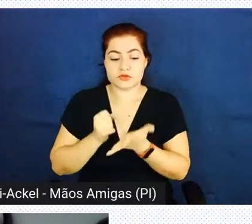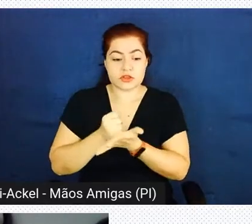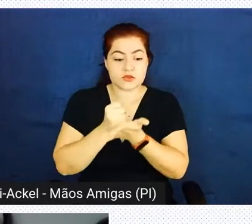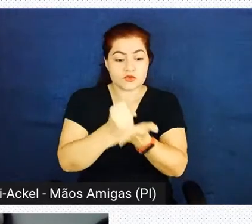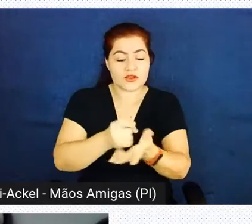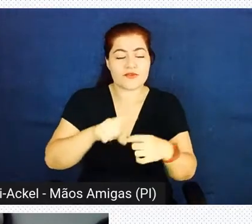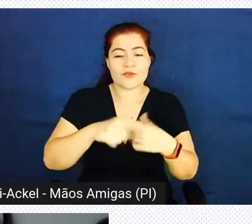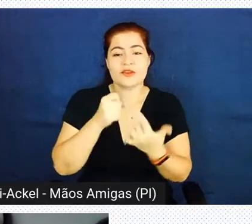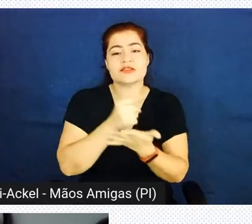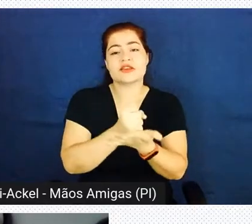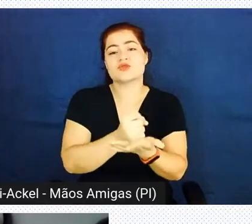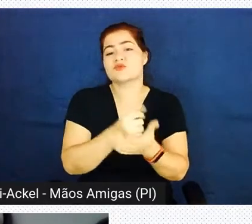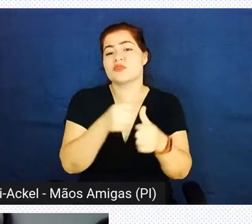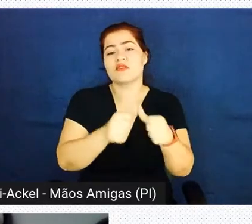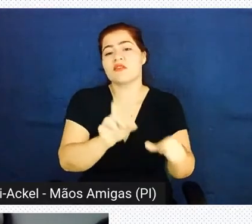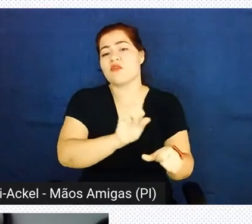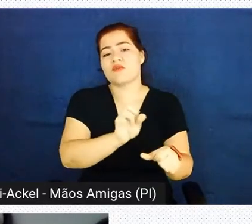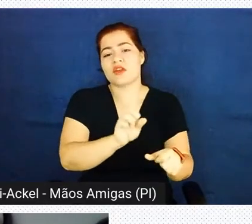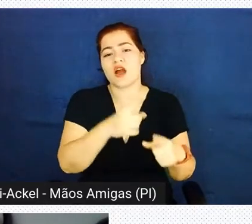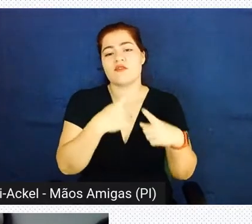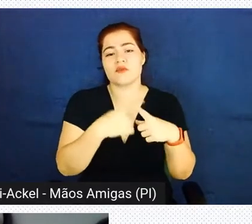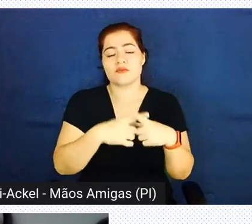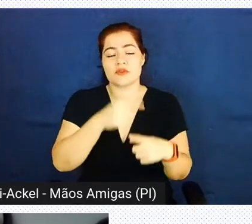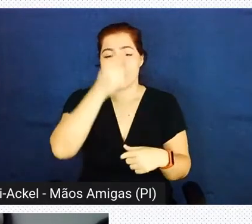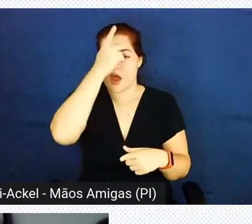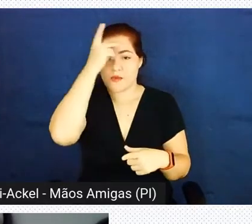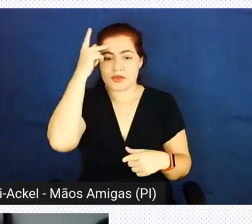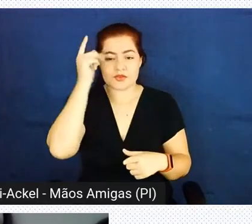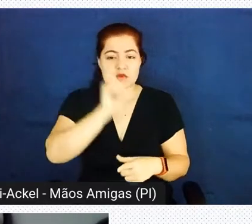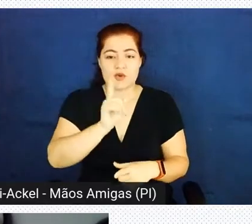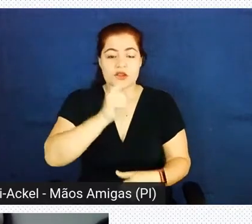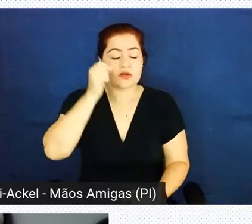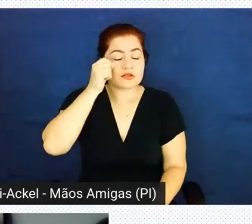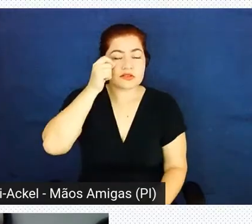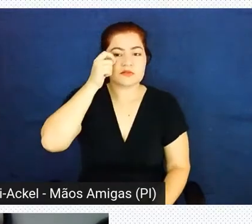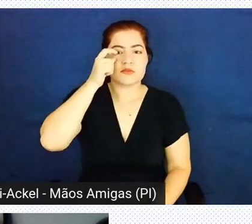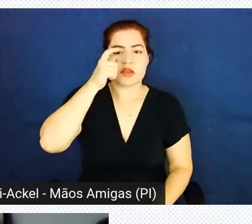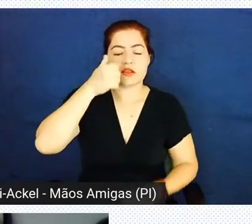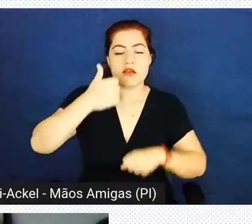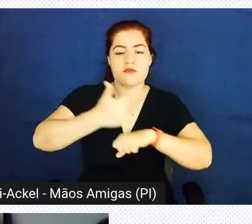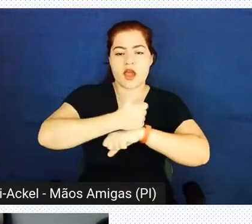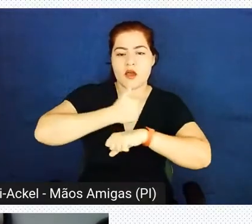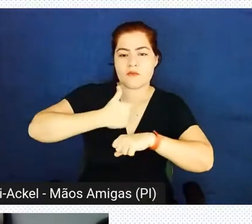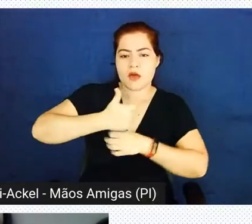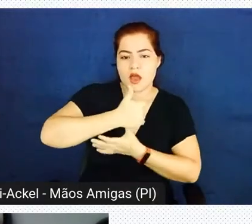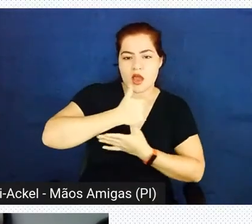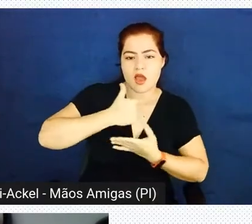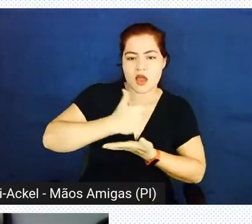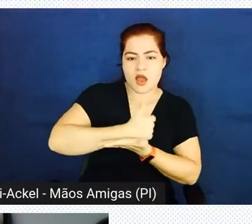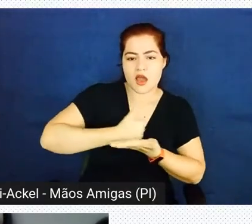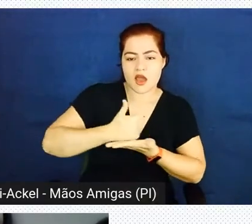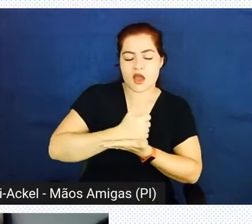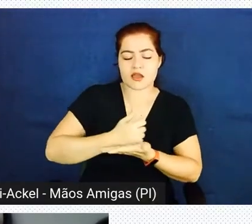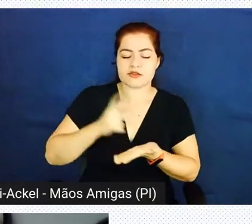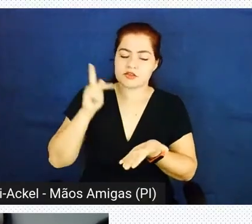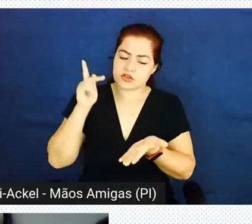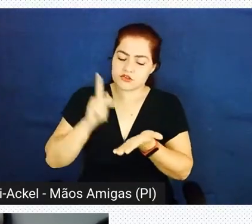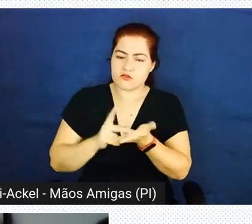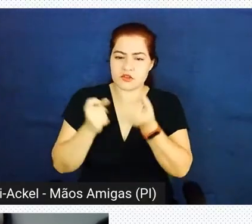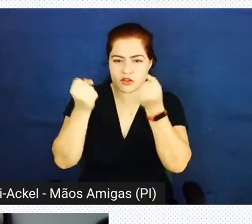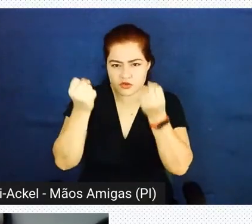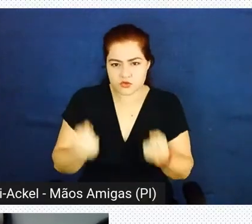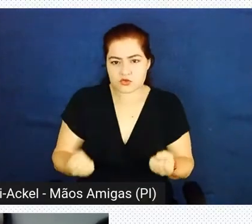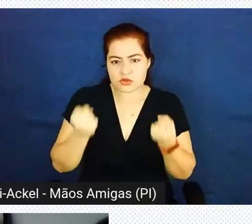ali despertar neles essa base que de fato dá sustentação para que a criatura não